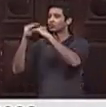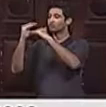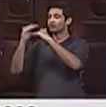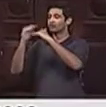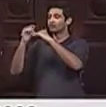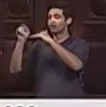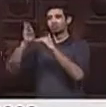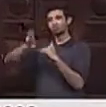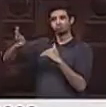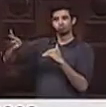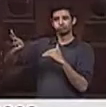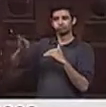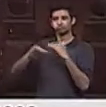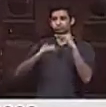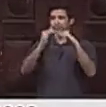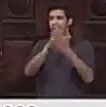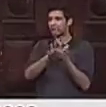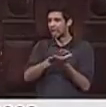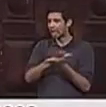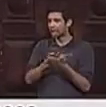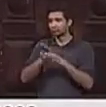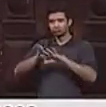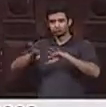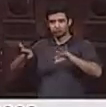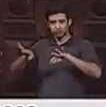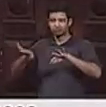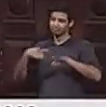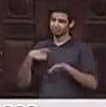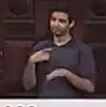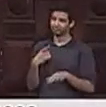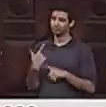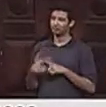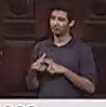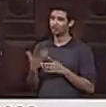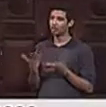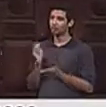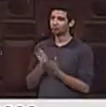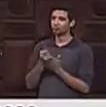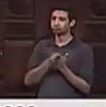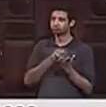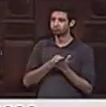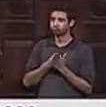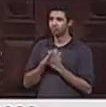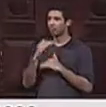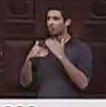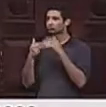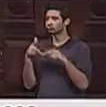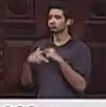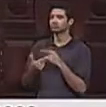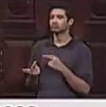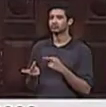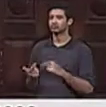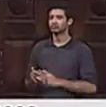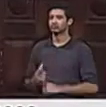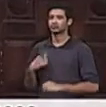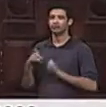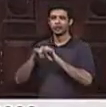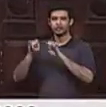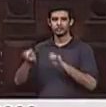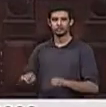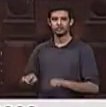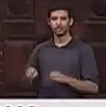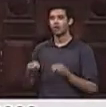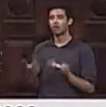desenvolvidos, seguramente são os investimentos contínuos, ininterruptos e estruturantes que elas